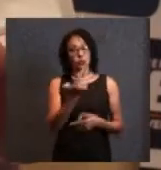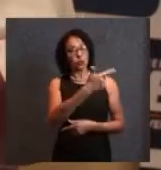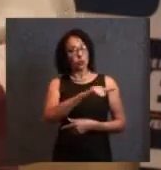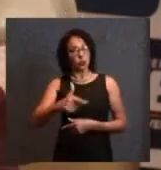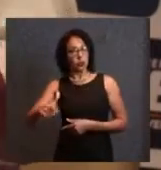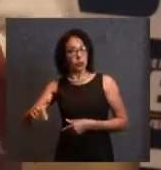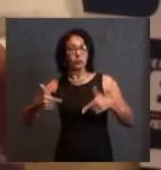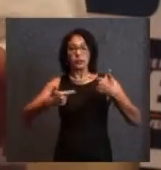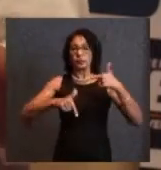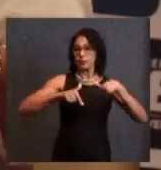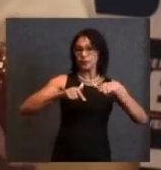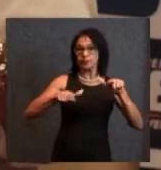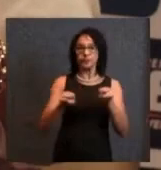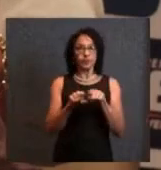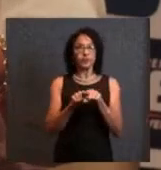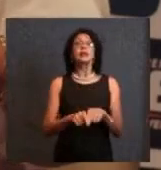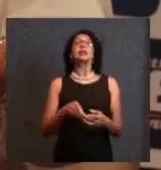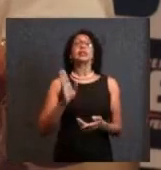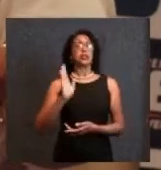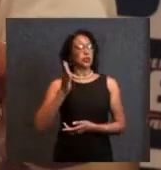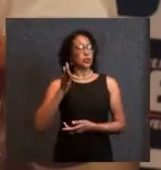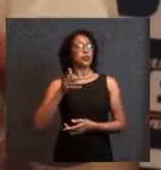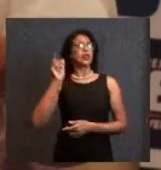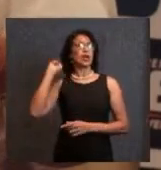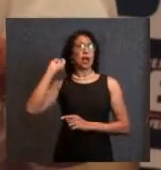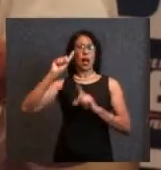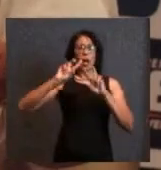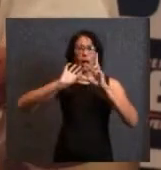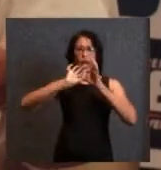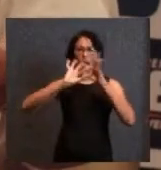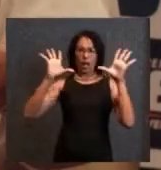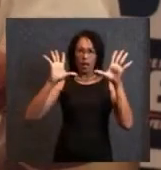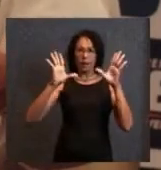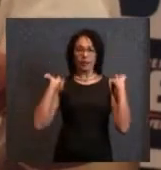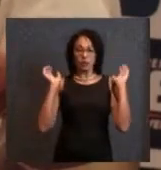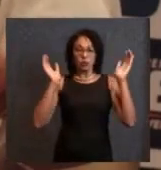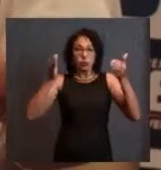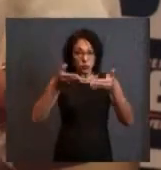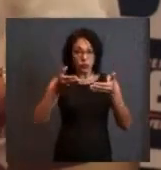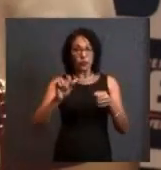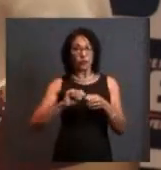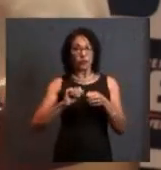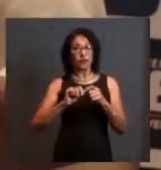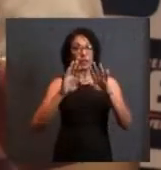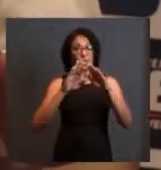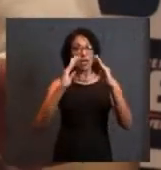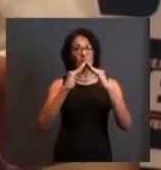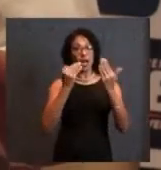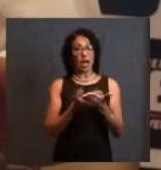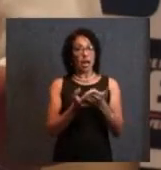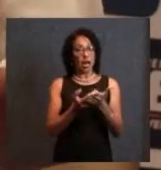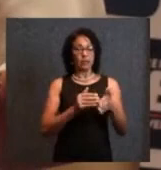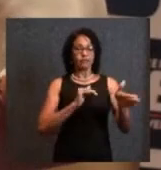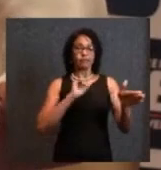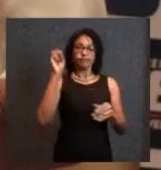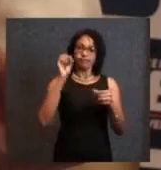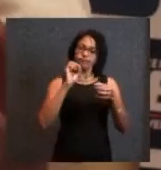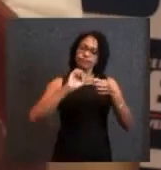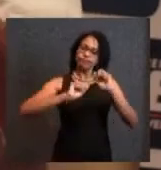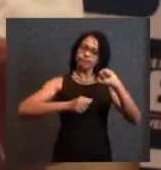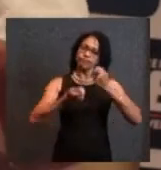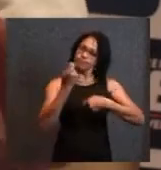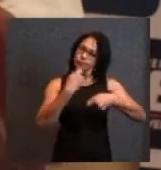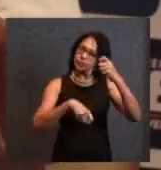ações também que estão sendo realizadas, objetivando tornar o operacional administrativo da escola